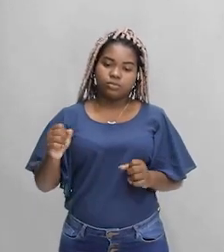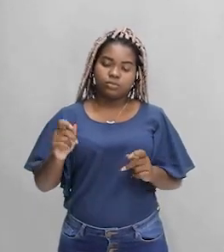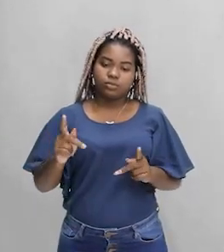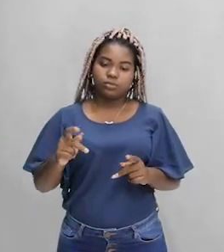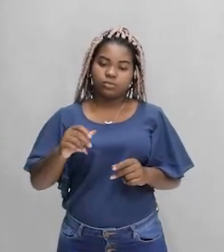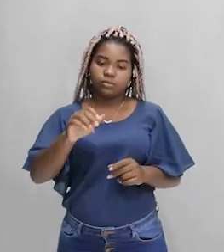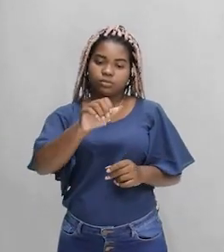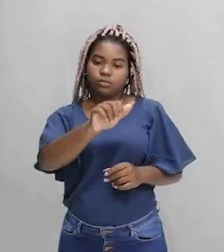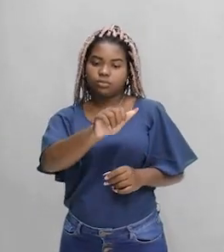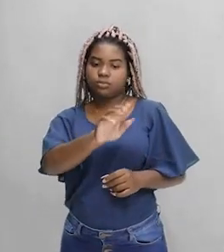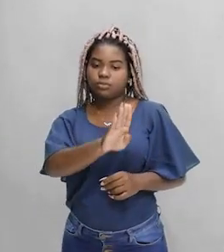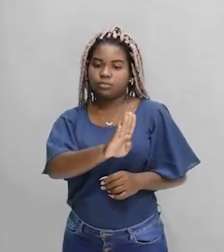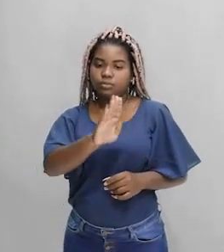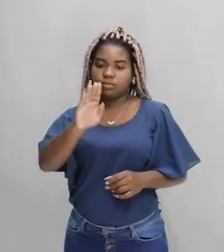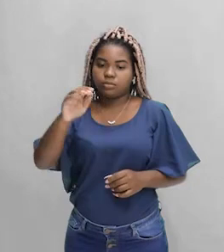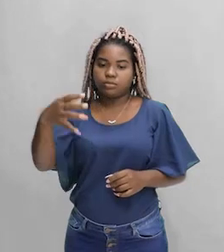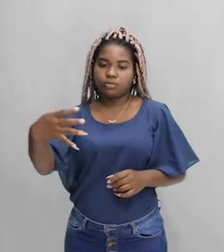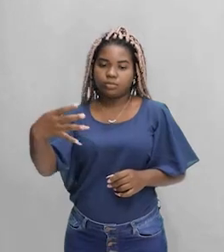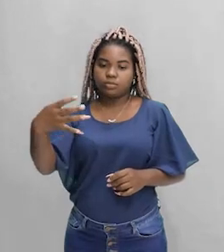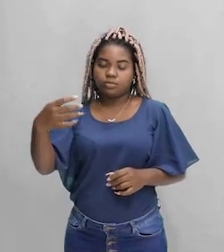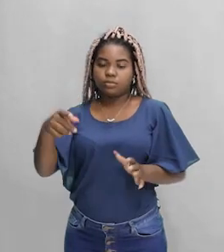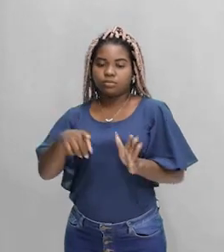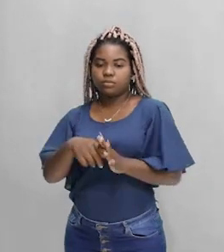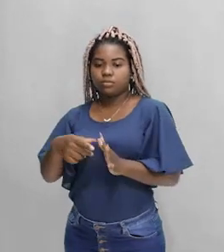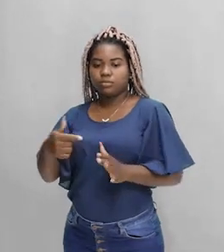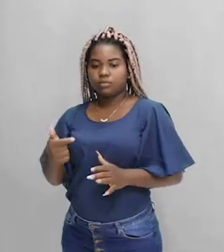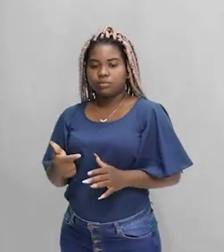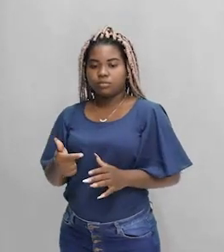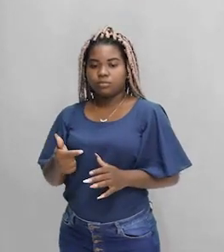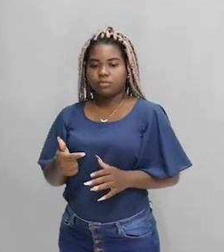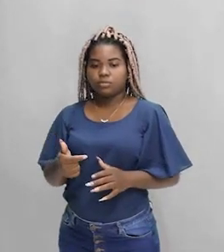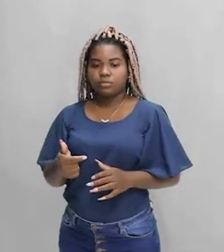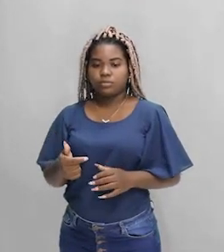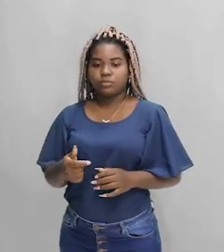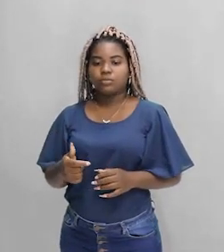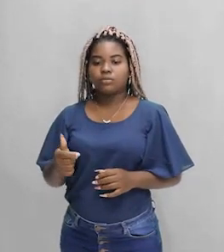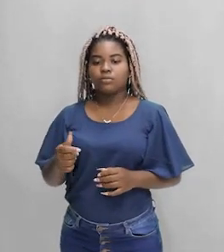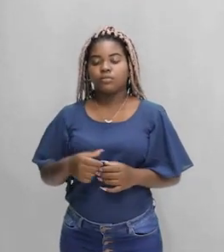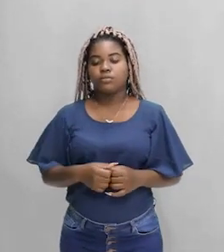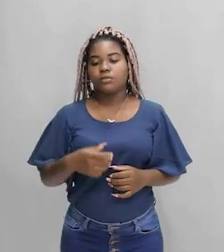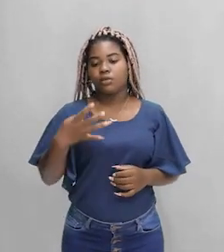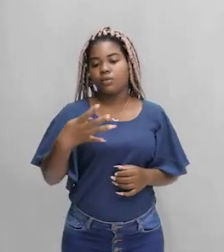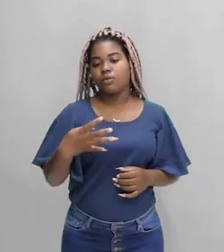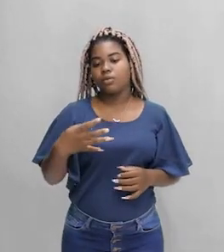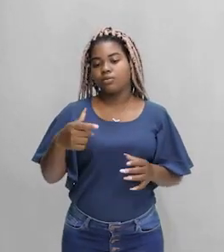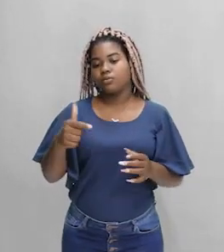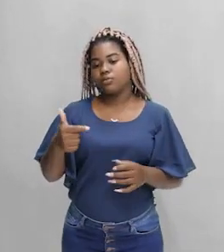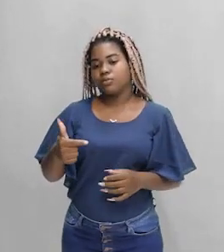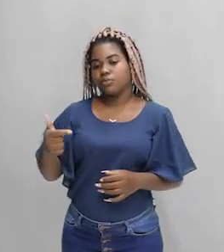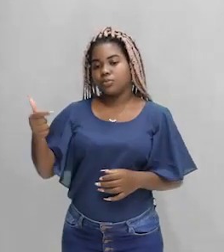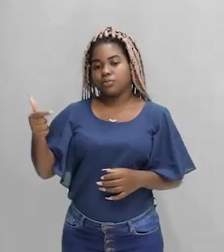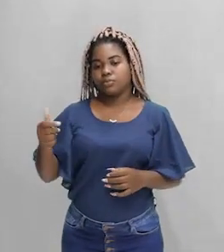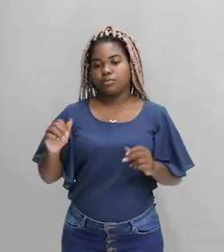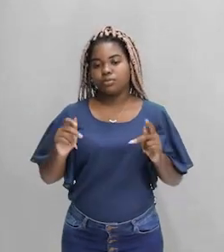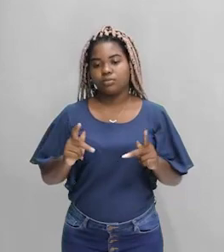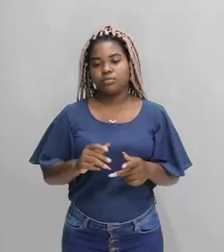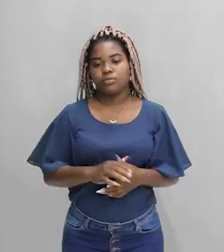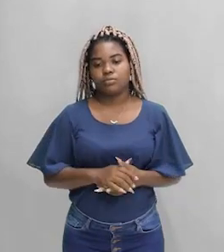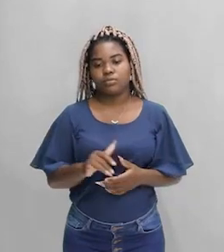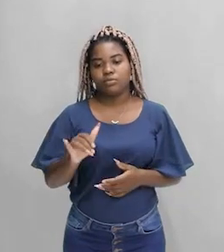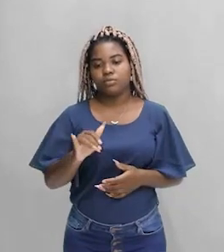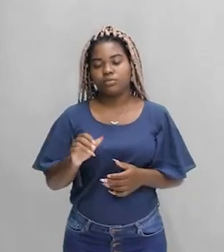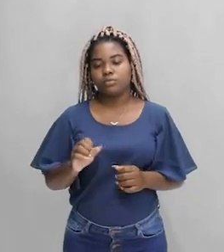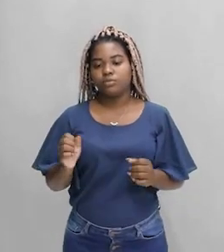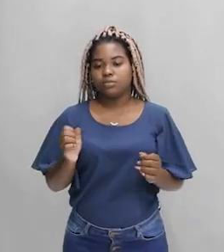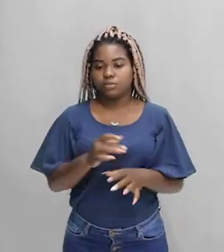Belezinha? Fazendo a divisão aí, menos dividido por menos, sobrou o número positivo. 4 dividido por 2 dá 2. Tranquilo? Isso